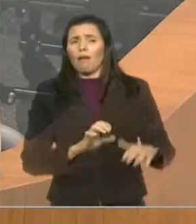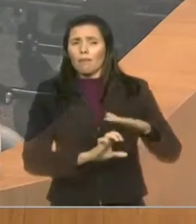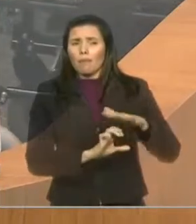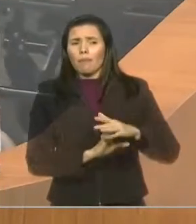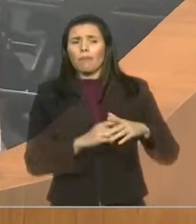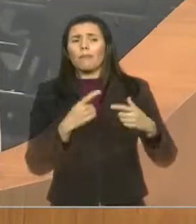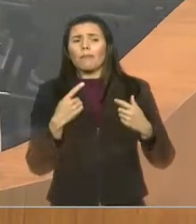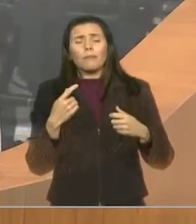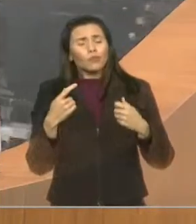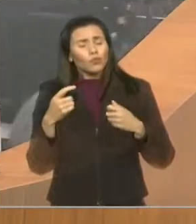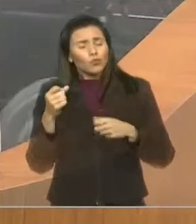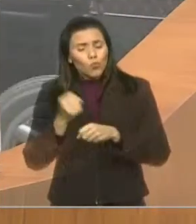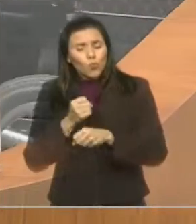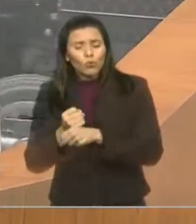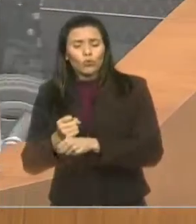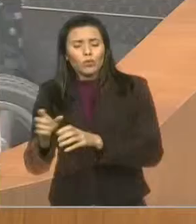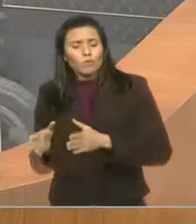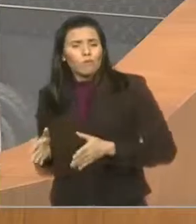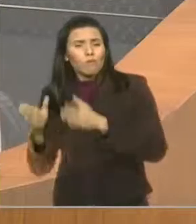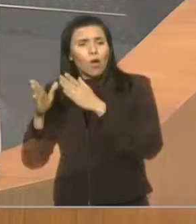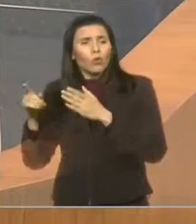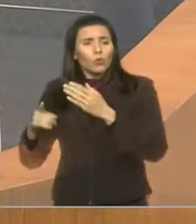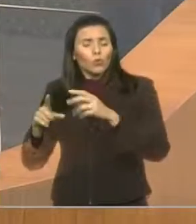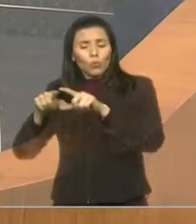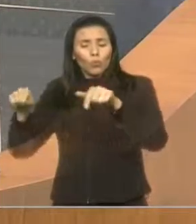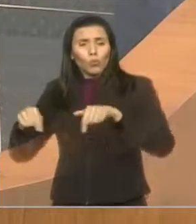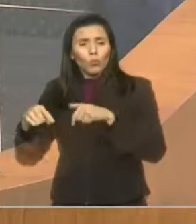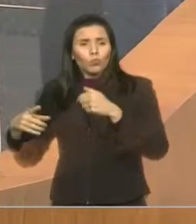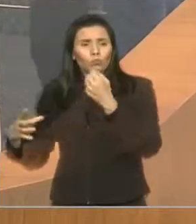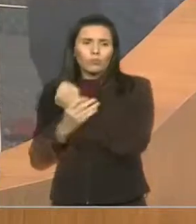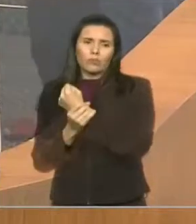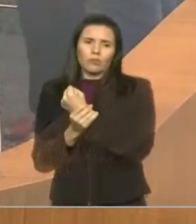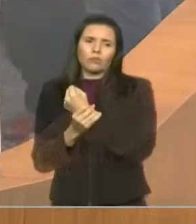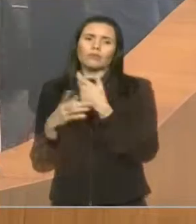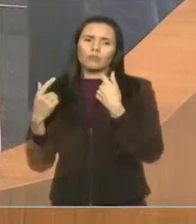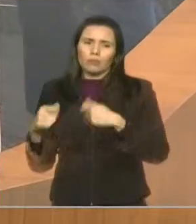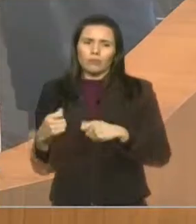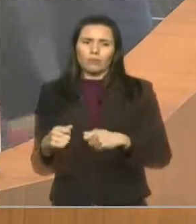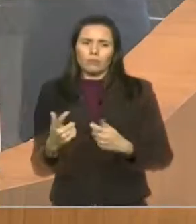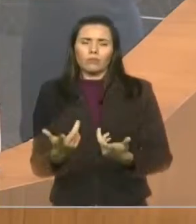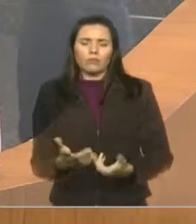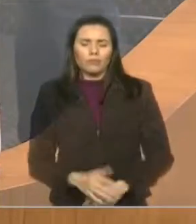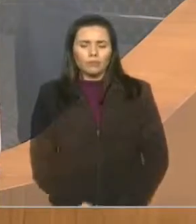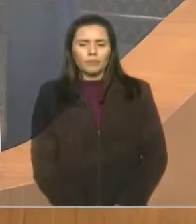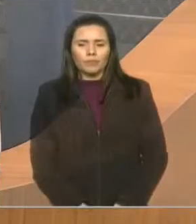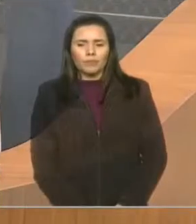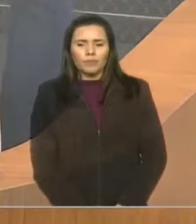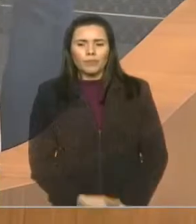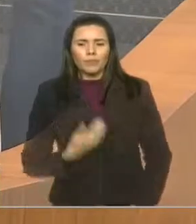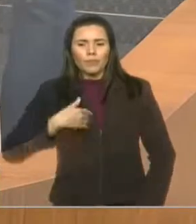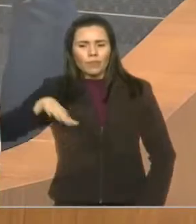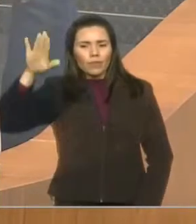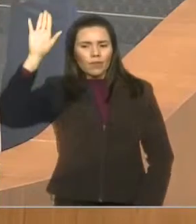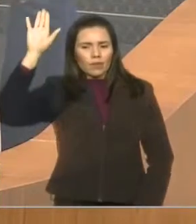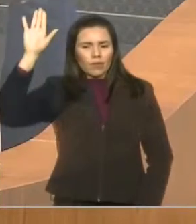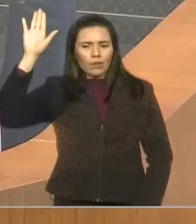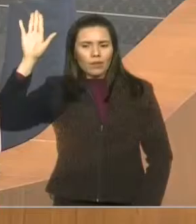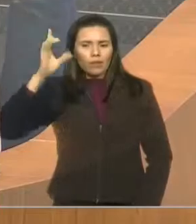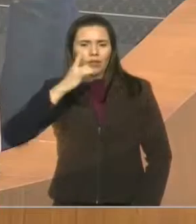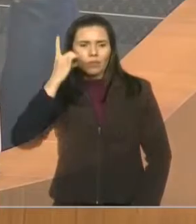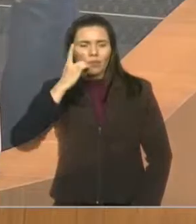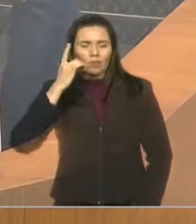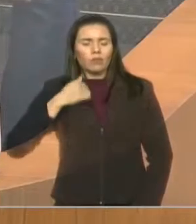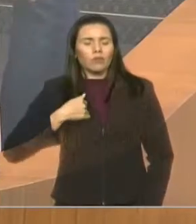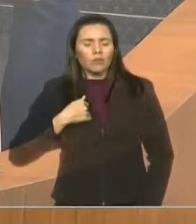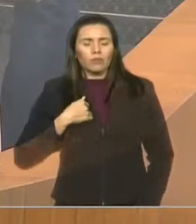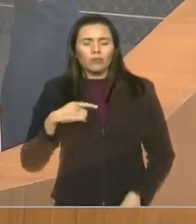Pedro pelos problemas da humanidade. Deputado Muito Iglesias. obrigado. Deputado Iglesias. Deputado Iglesias. Quem foi? Hélio Soares. Opa, deputado